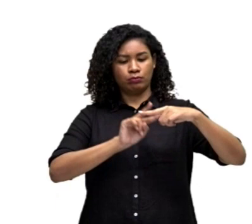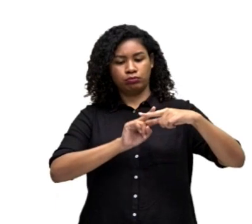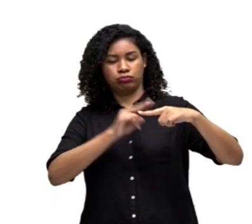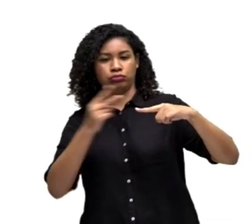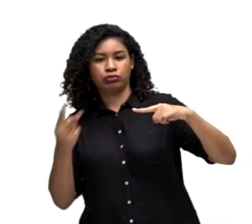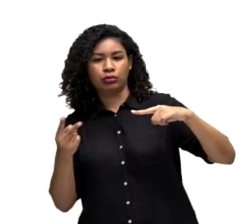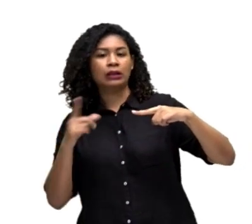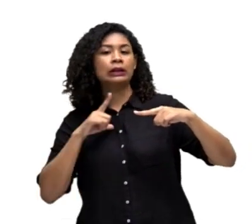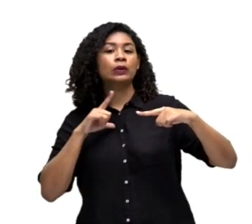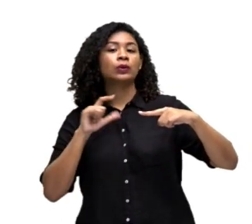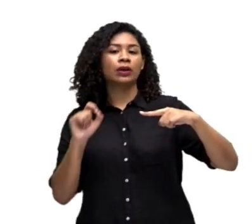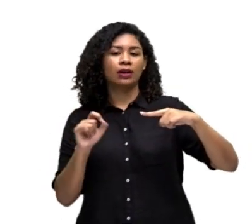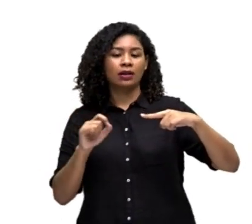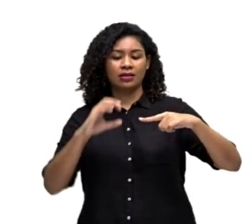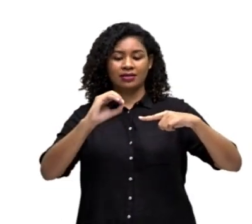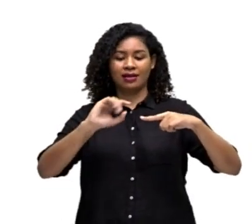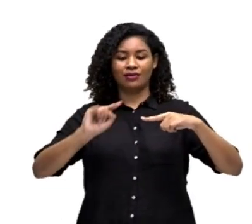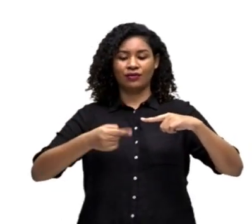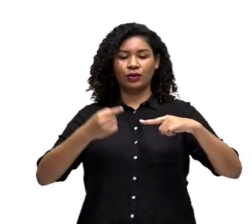nós teremos